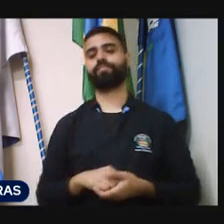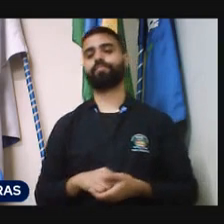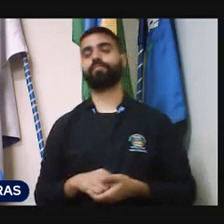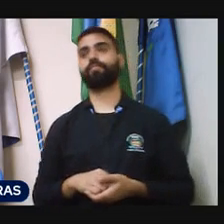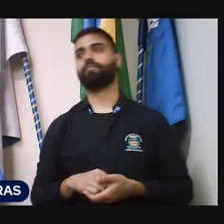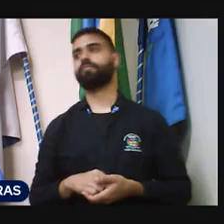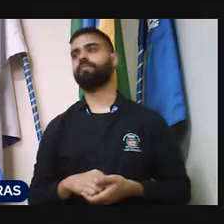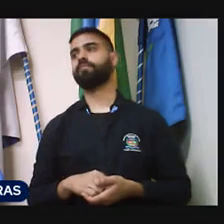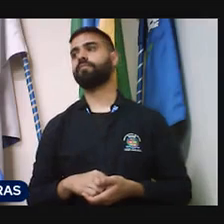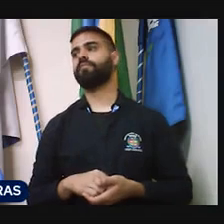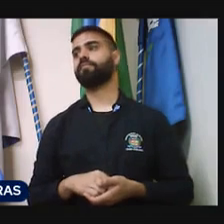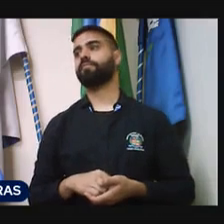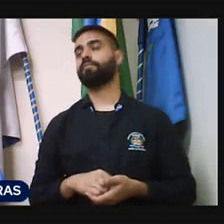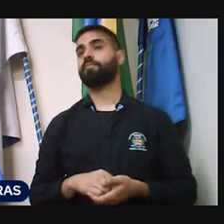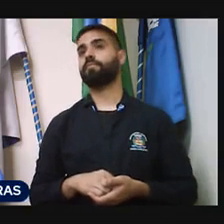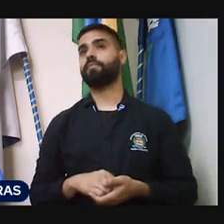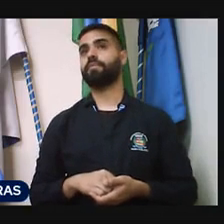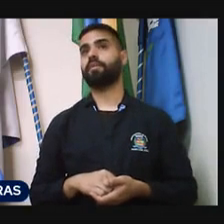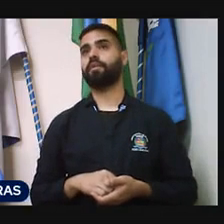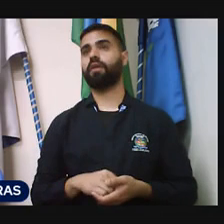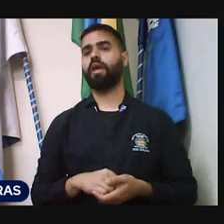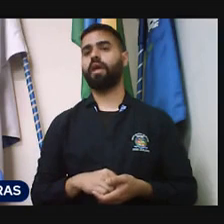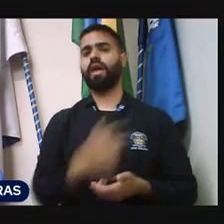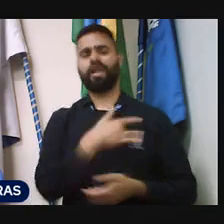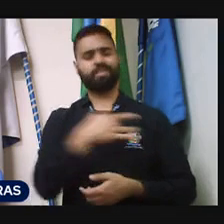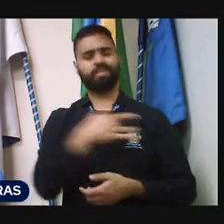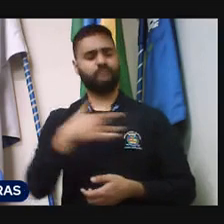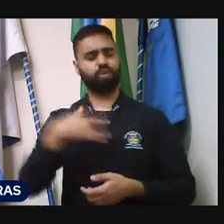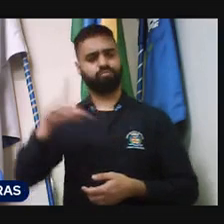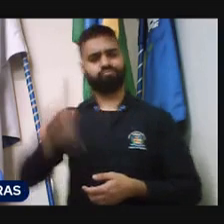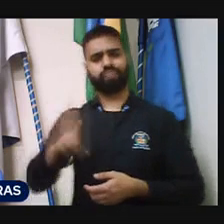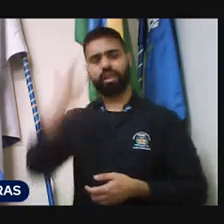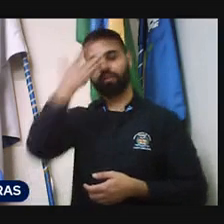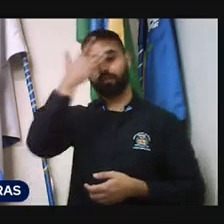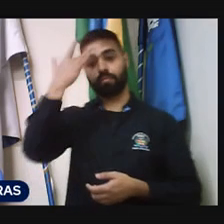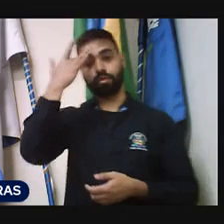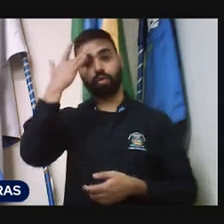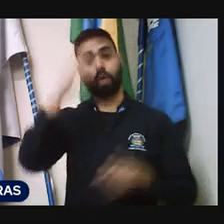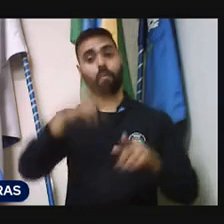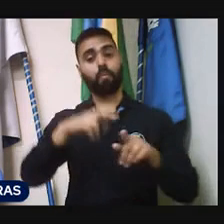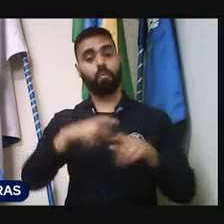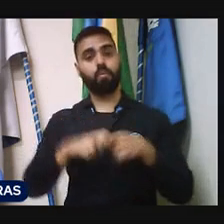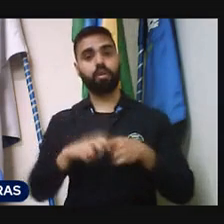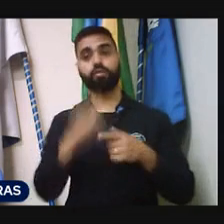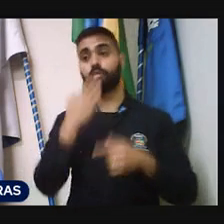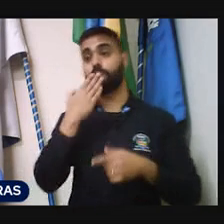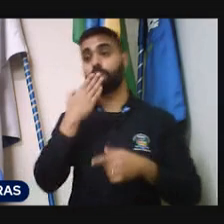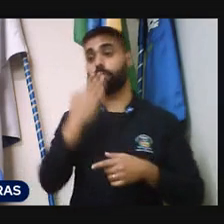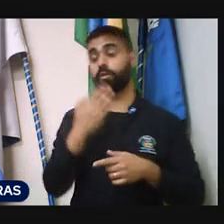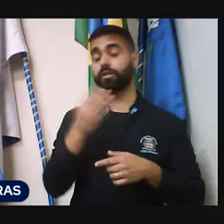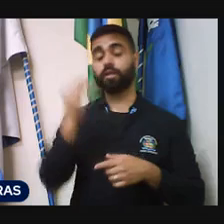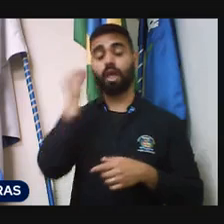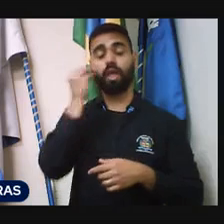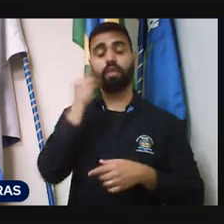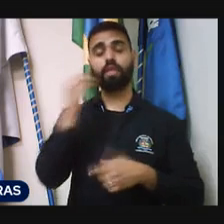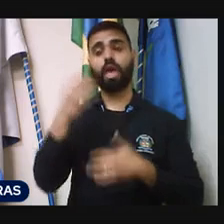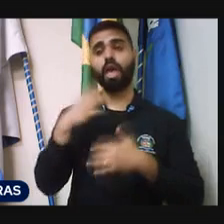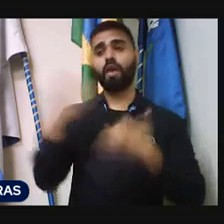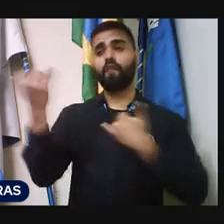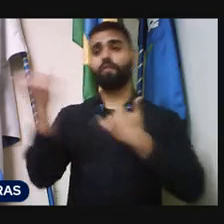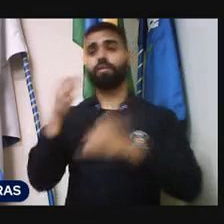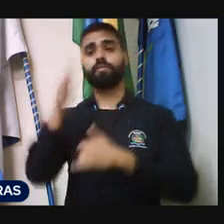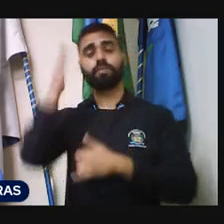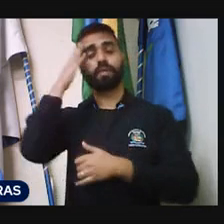justificativa O saneamento básico é direito fundamental do cidadão assim o presente requerimento busca informações sobre